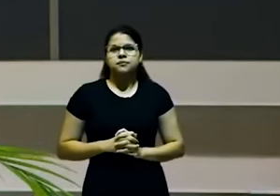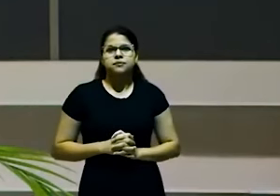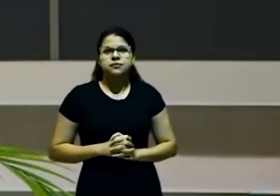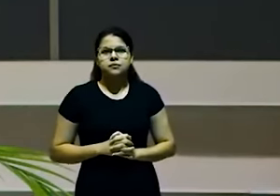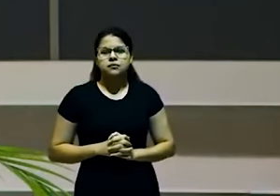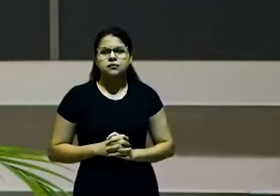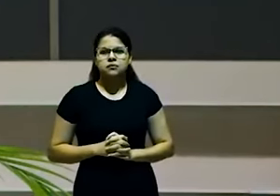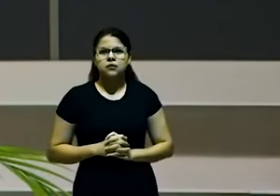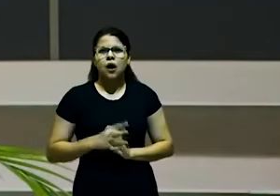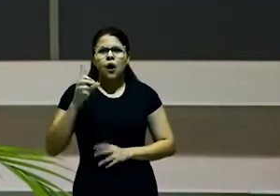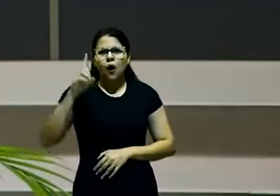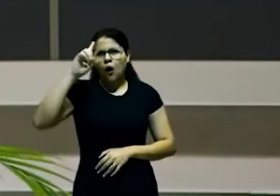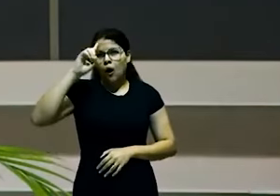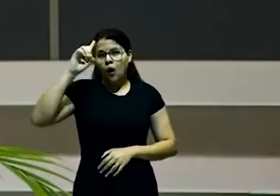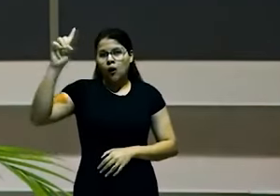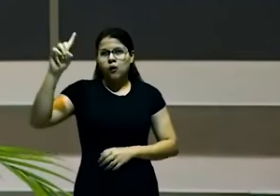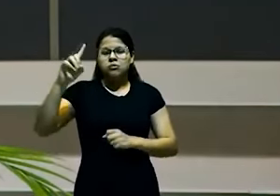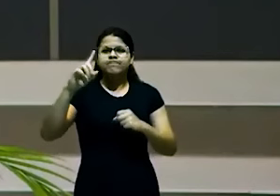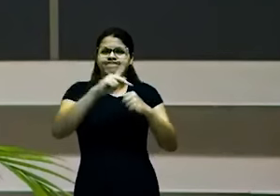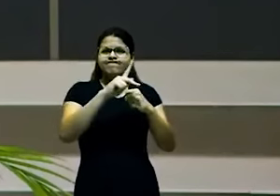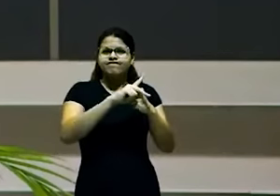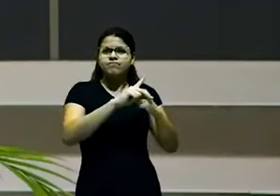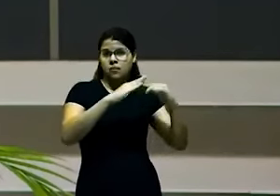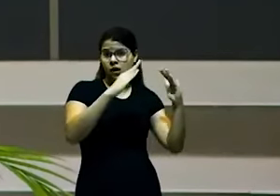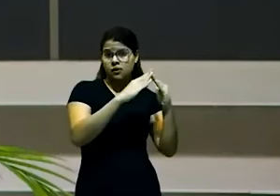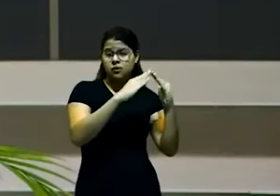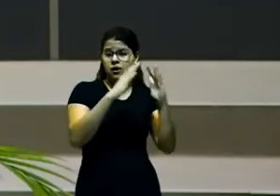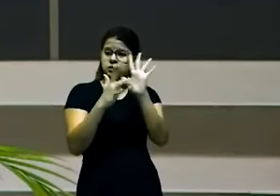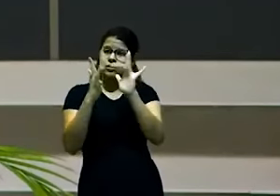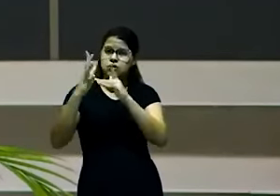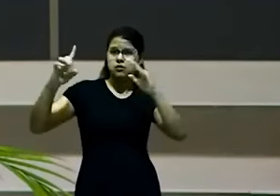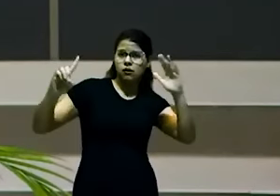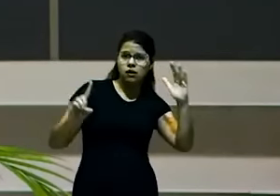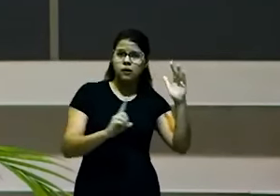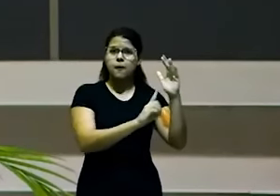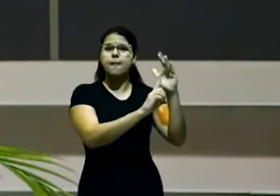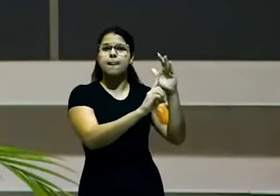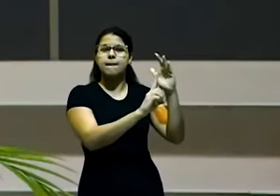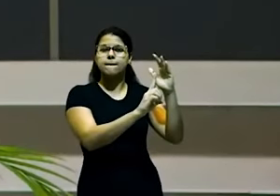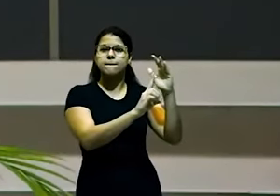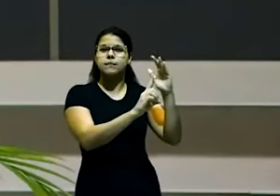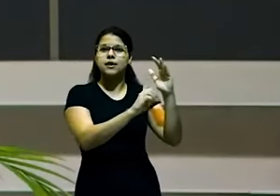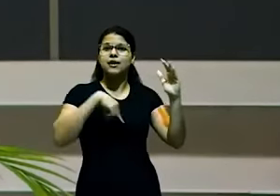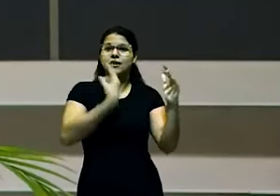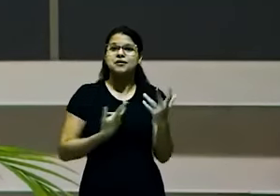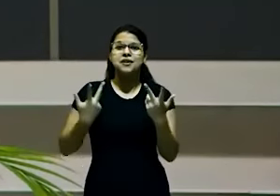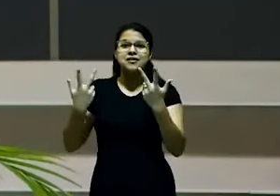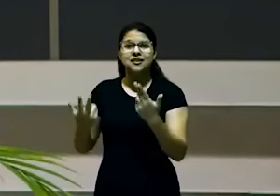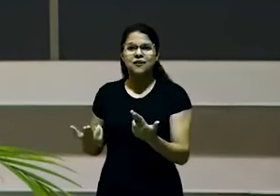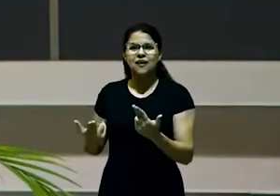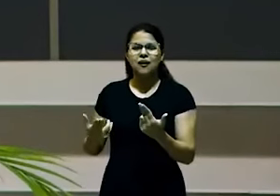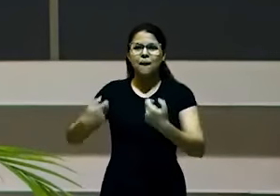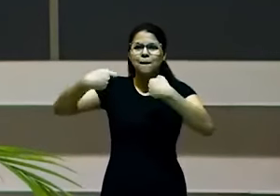dentro da casa dele como um dia eu e você também mu das vezes precisamos que ele fiz um milagre